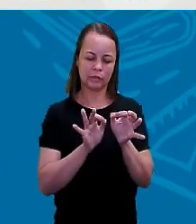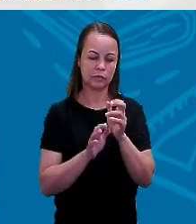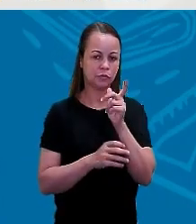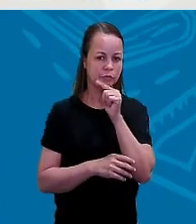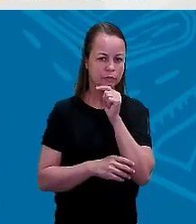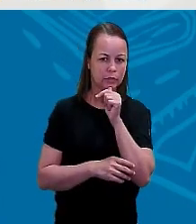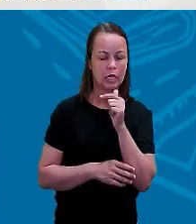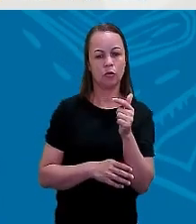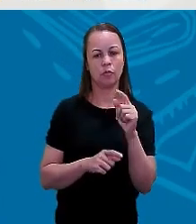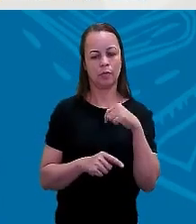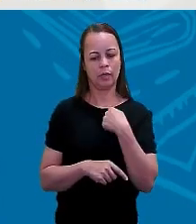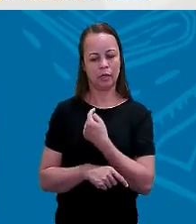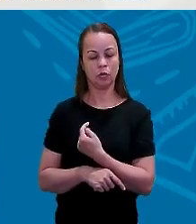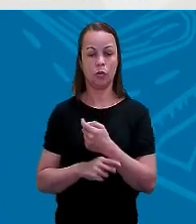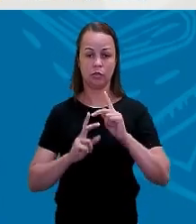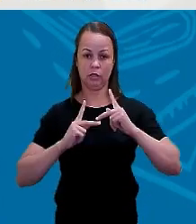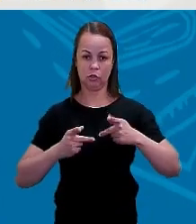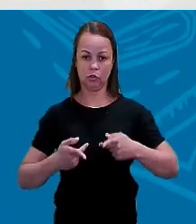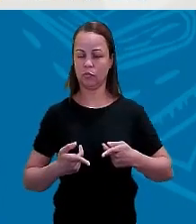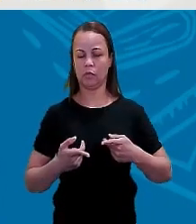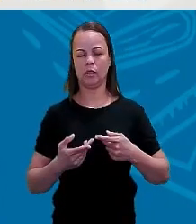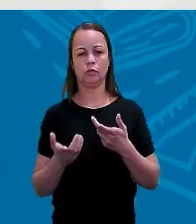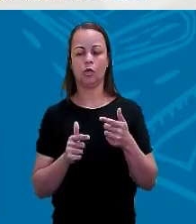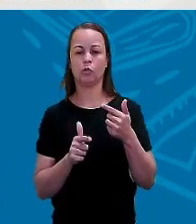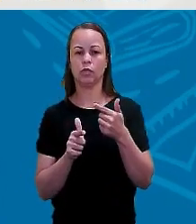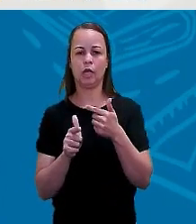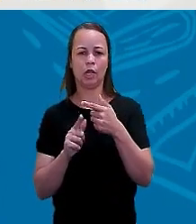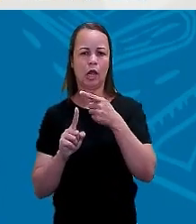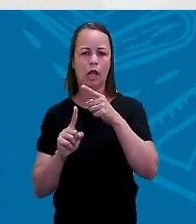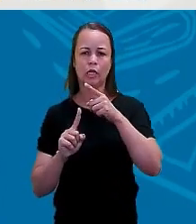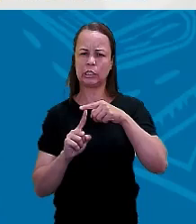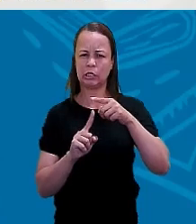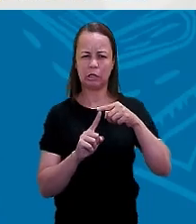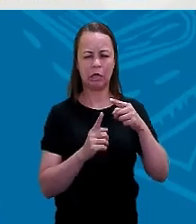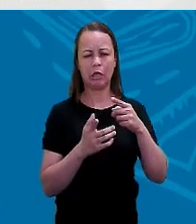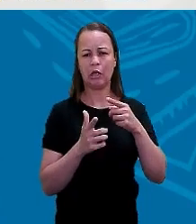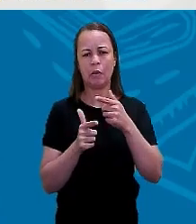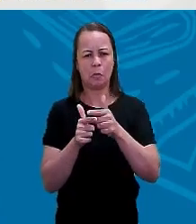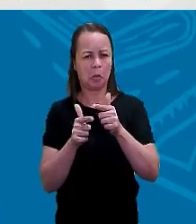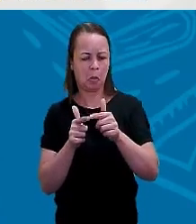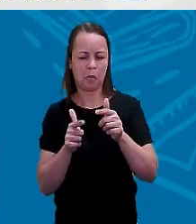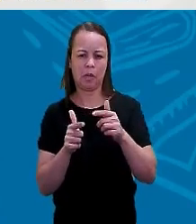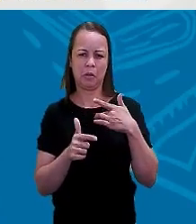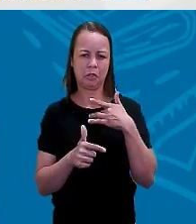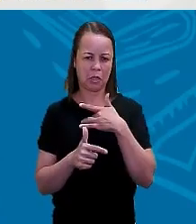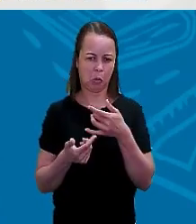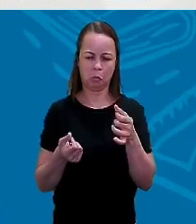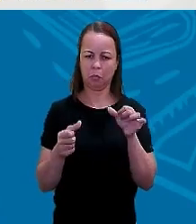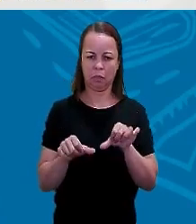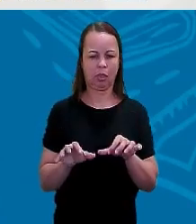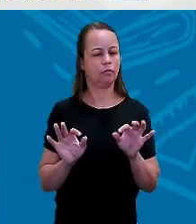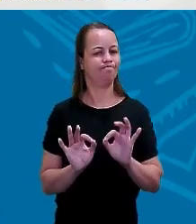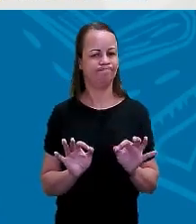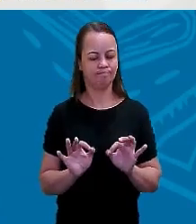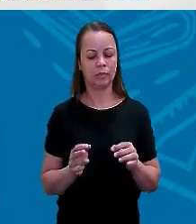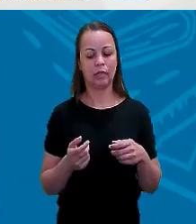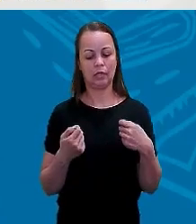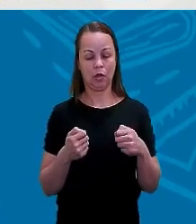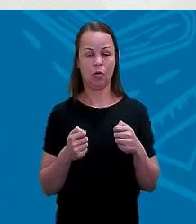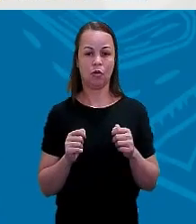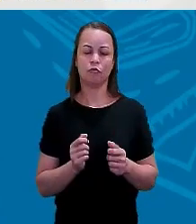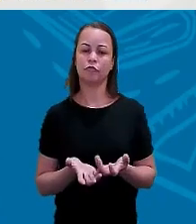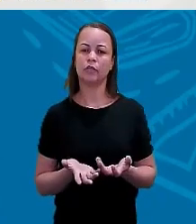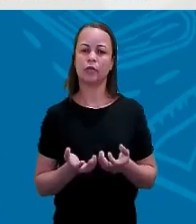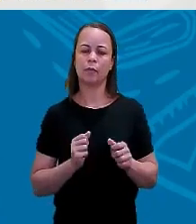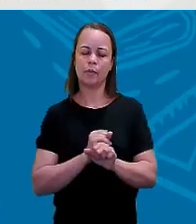que nós, seres humanos, não viemos a ter nenhum tipo de problema de saúde, tá certo? Então, aí fica